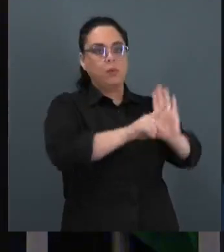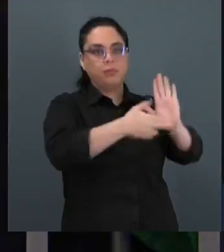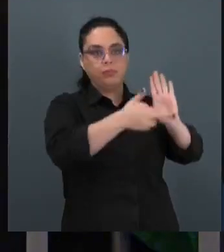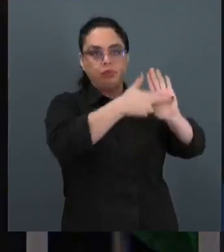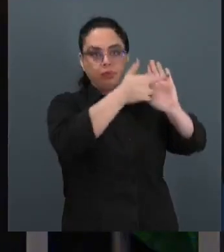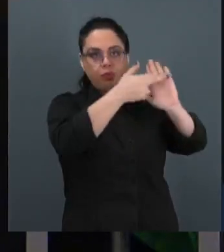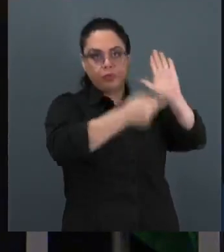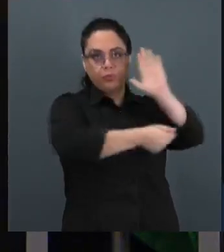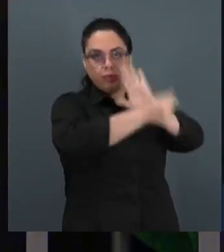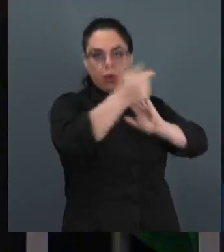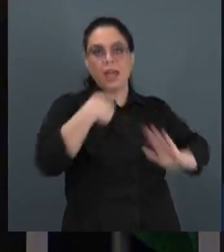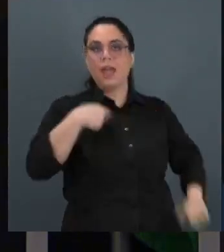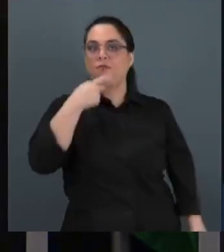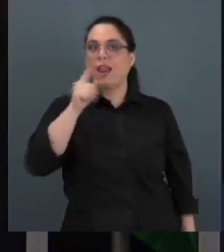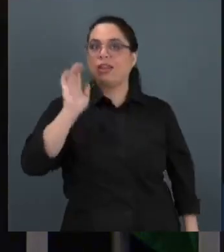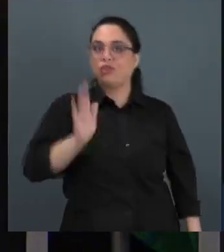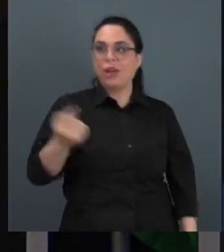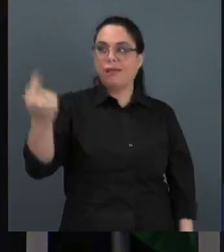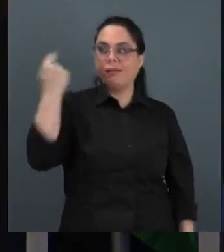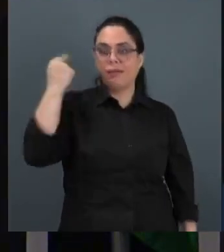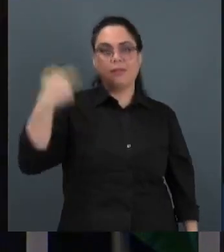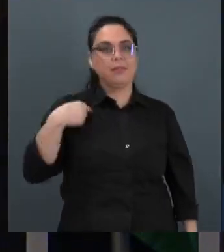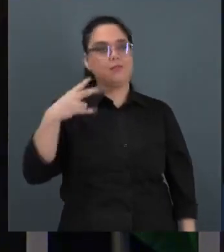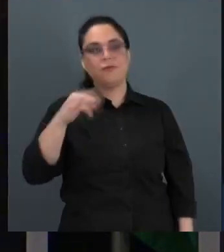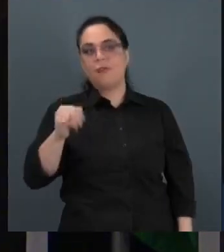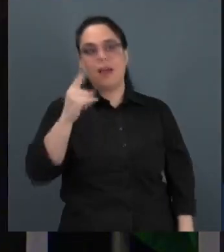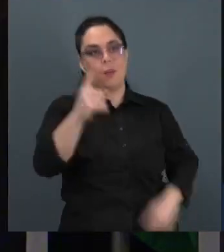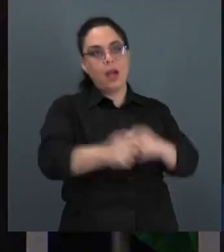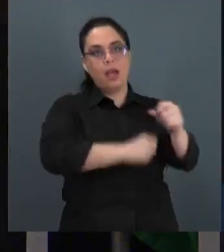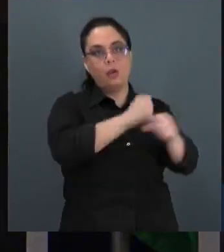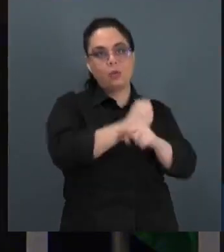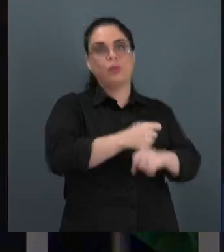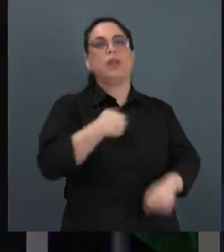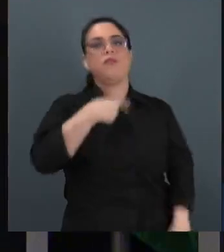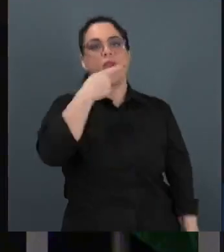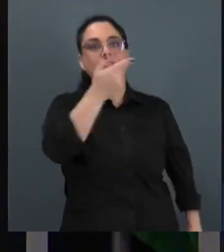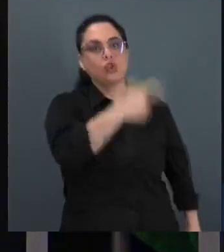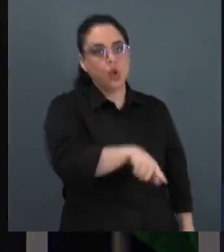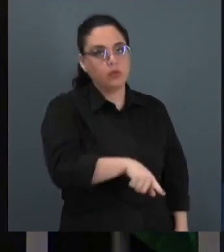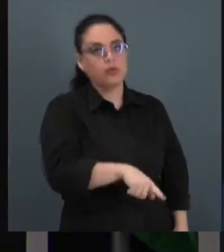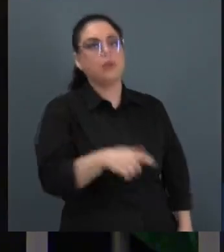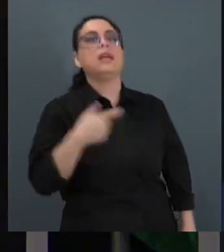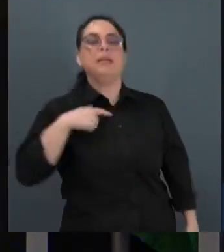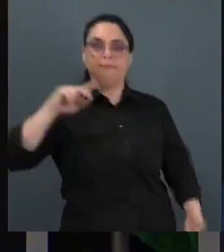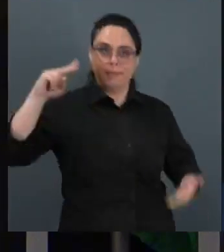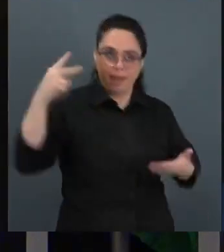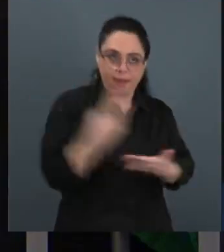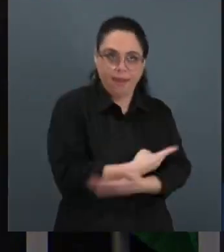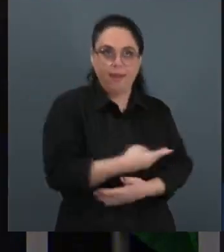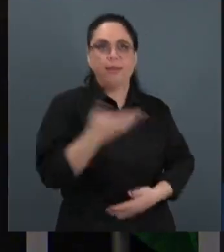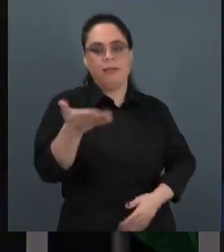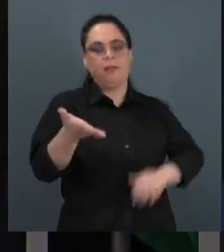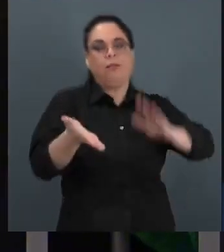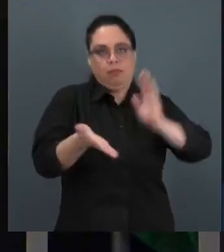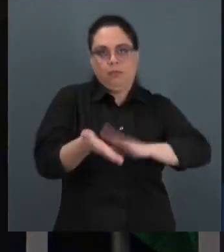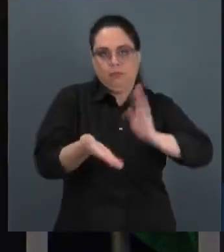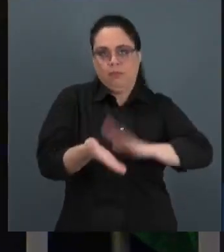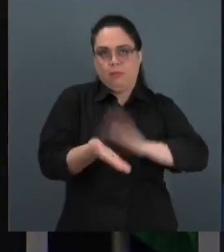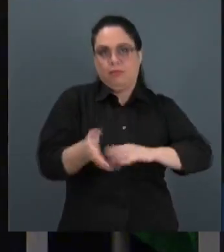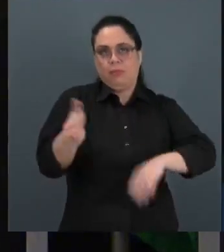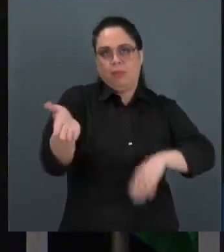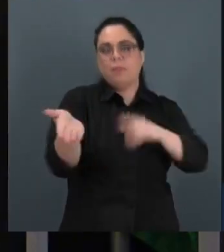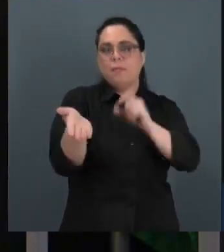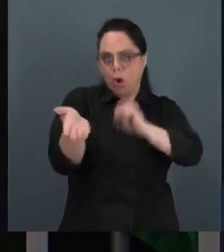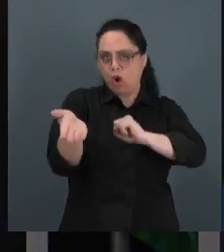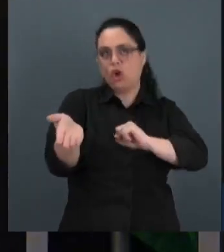oportunidade, não vai resistir um ano. Vou repetir, errei, dou a mão à palmatória, nobre senador Patrus